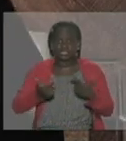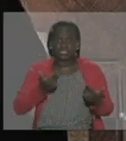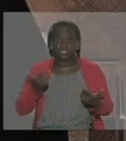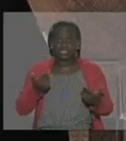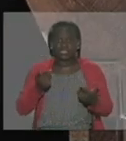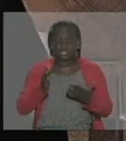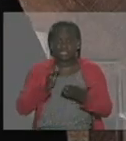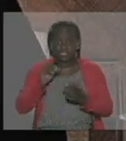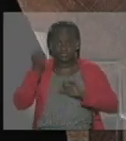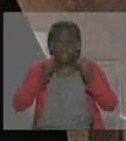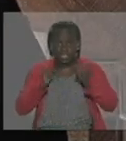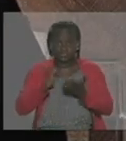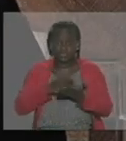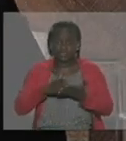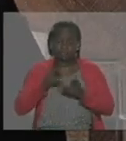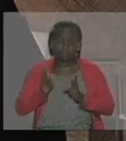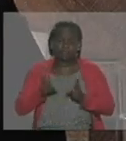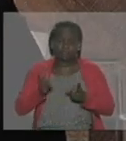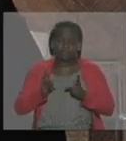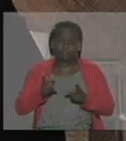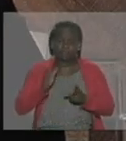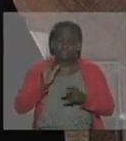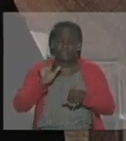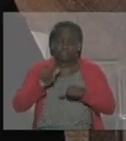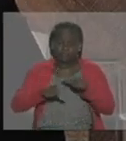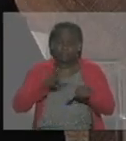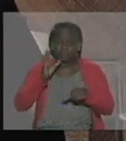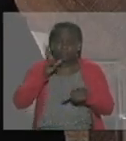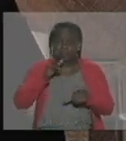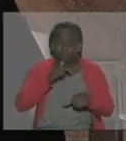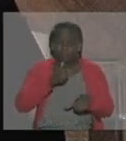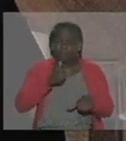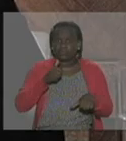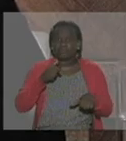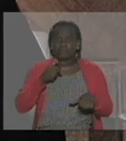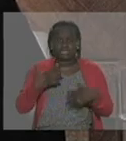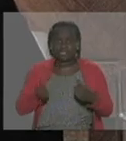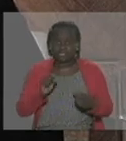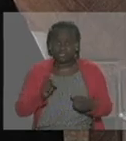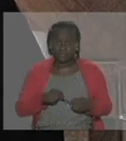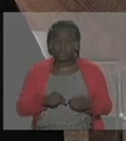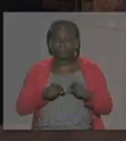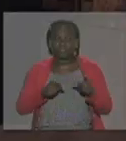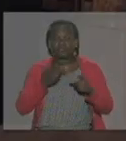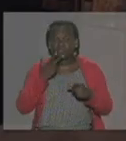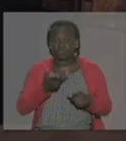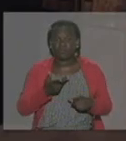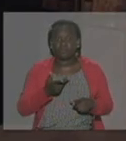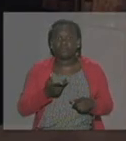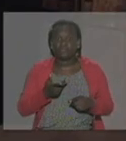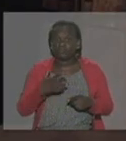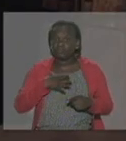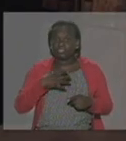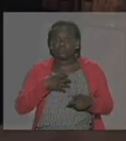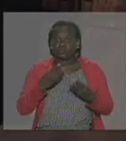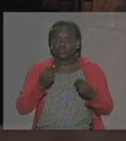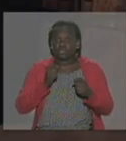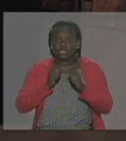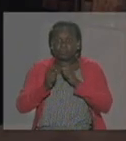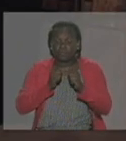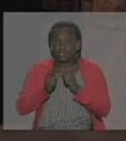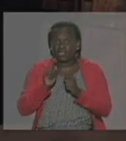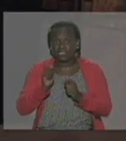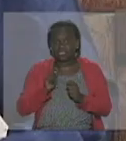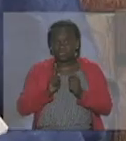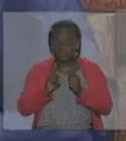indústria do livro bastante conservadora a mudança bastante resistente a mudanças você falou que não se sente